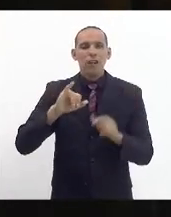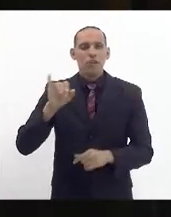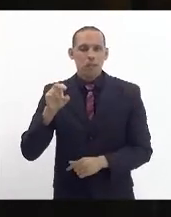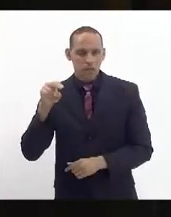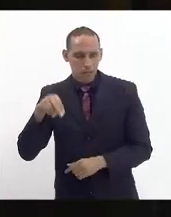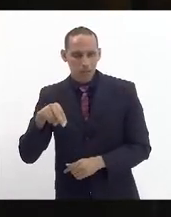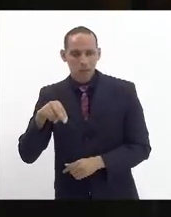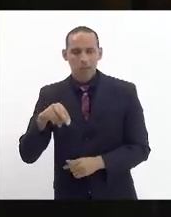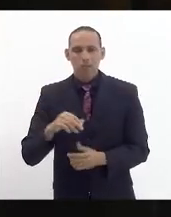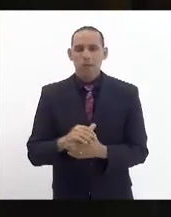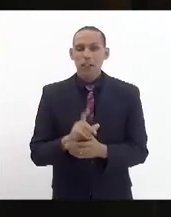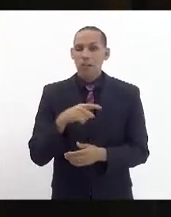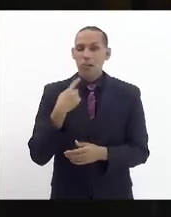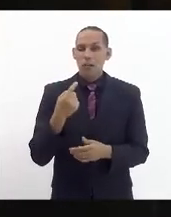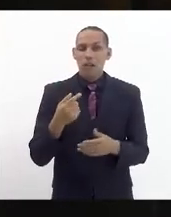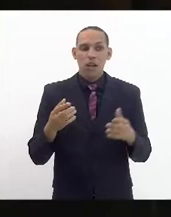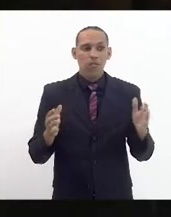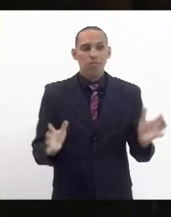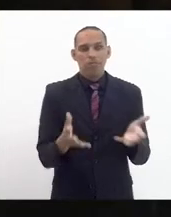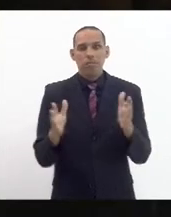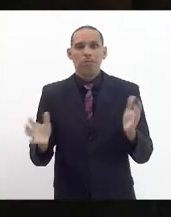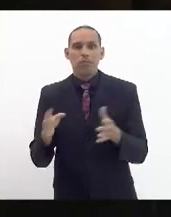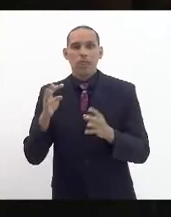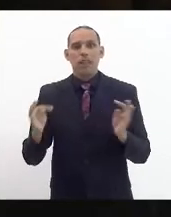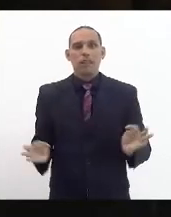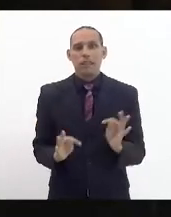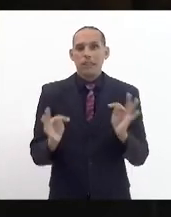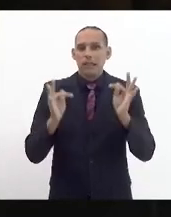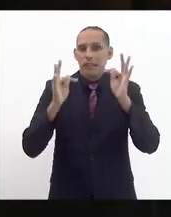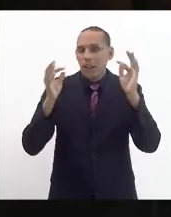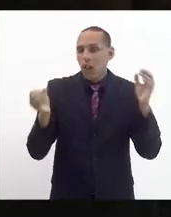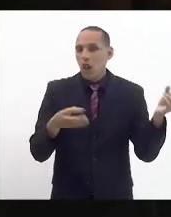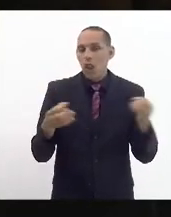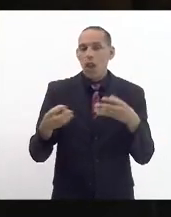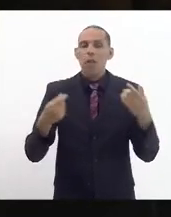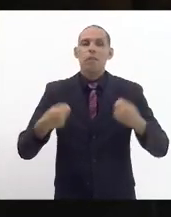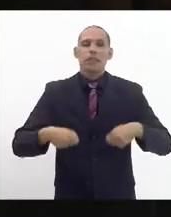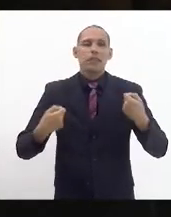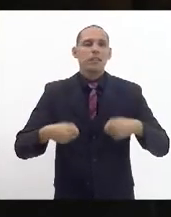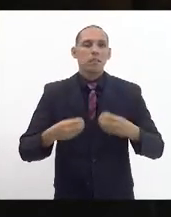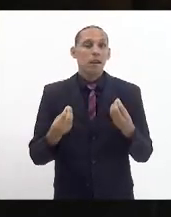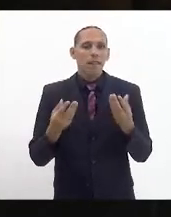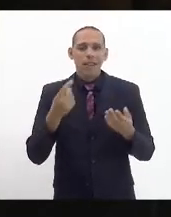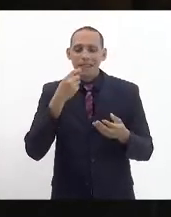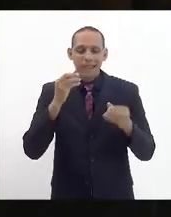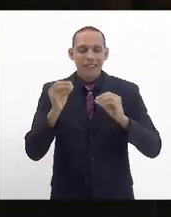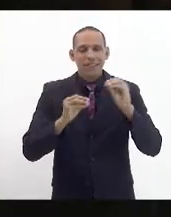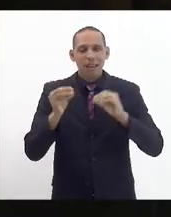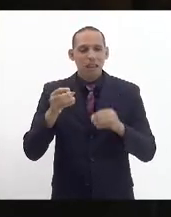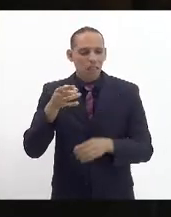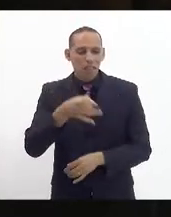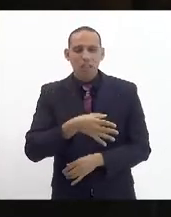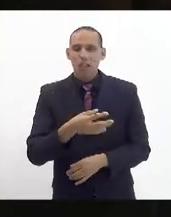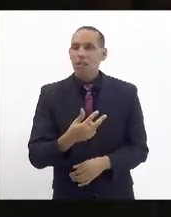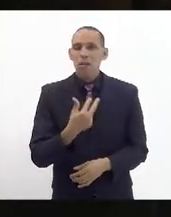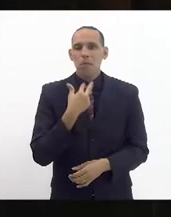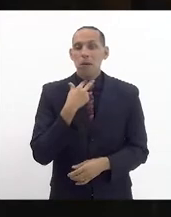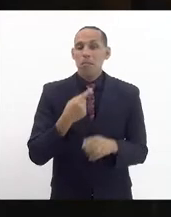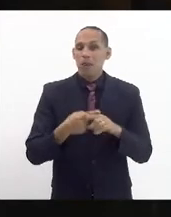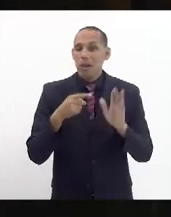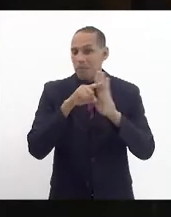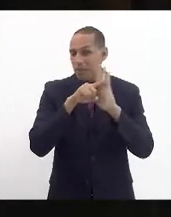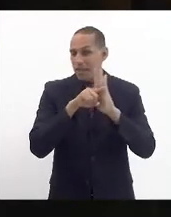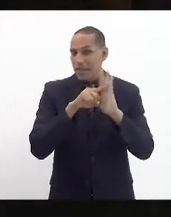possa estimular novas tecnologias para substituir esse plástico descartável, porque teve uma